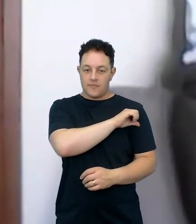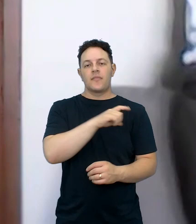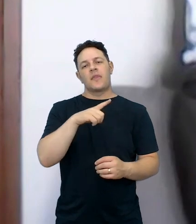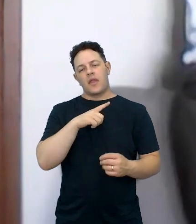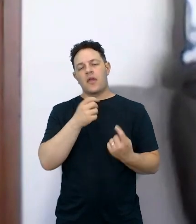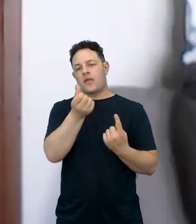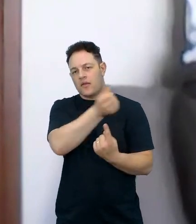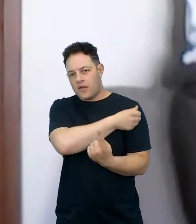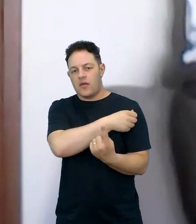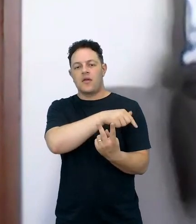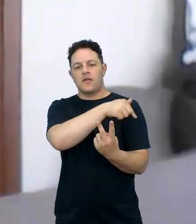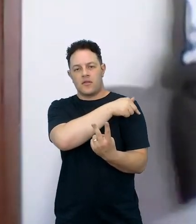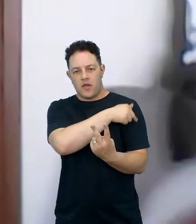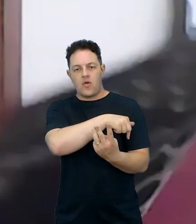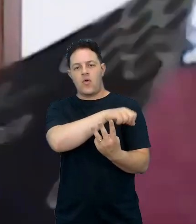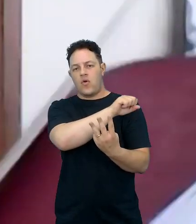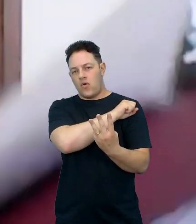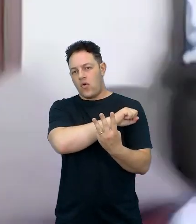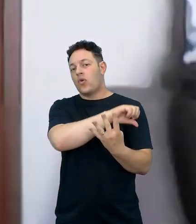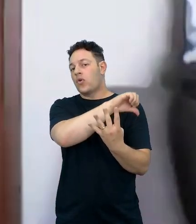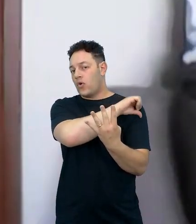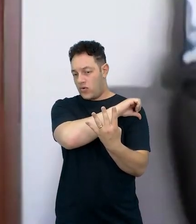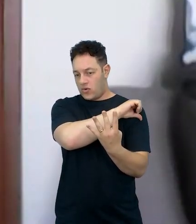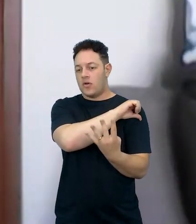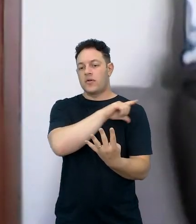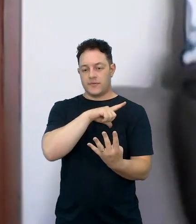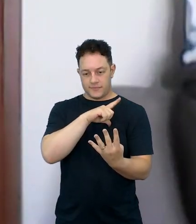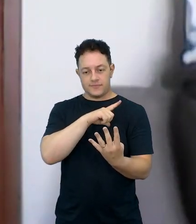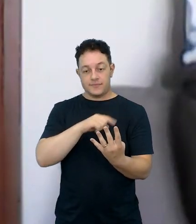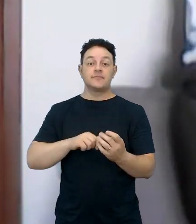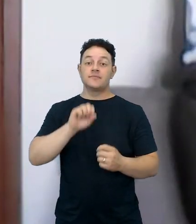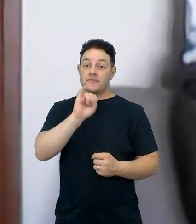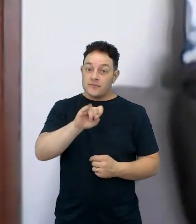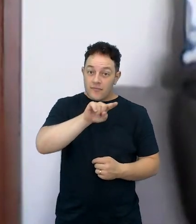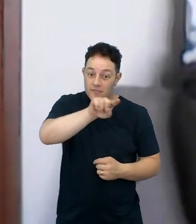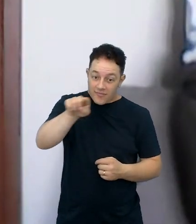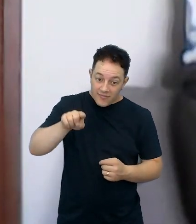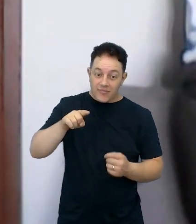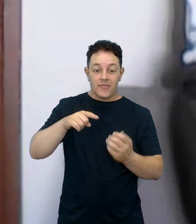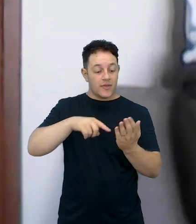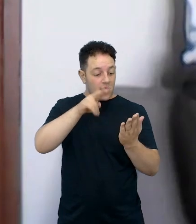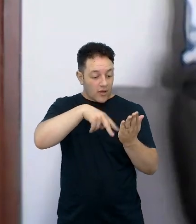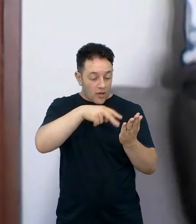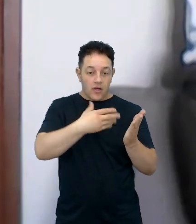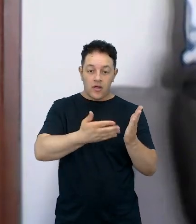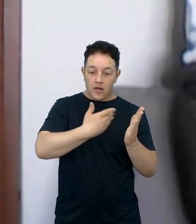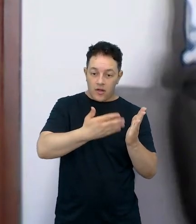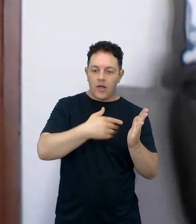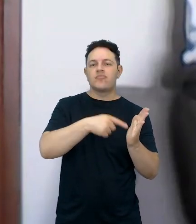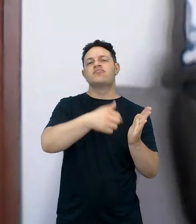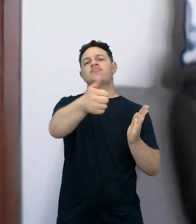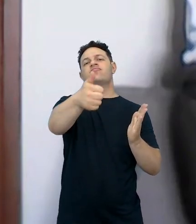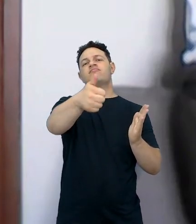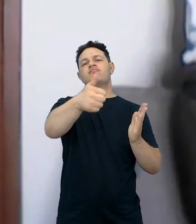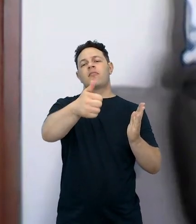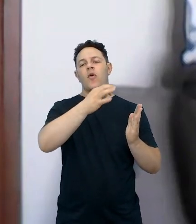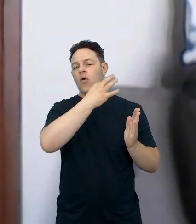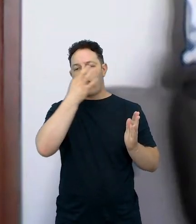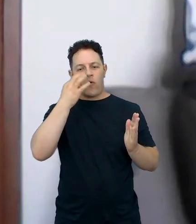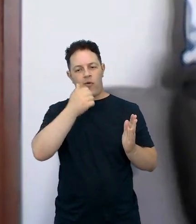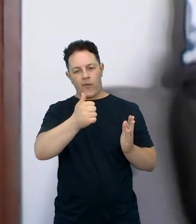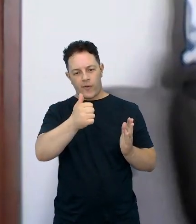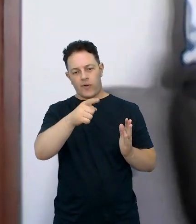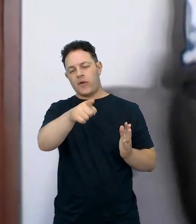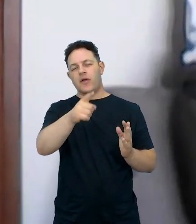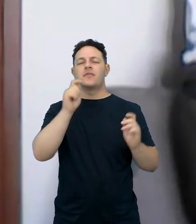sétimo, do oitavo e do nono ano. Então, se vocês tiverem aí em mãos esse material, é bacana, né? Para que